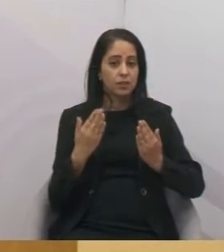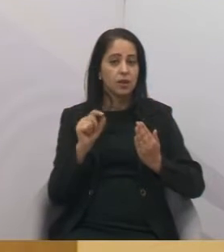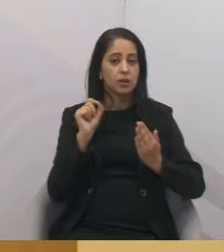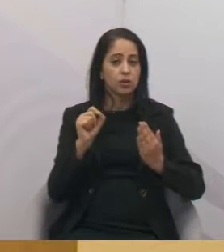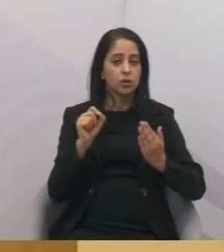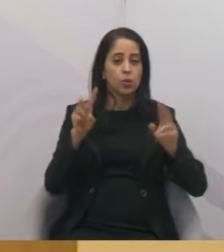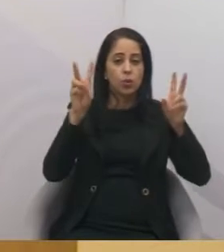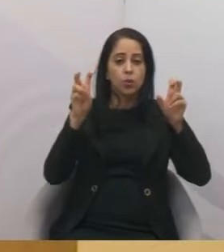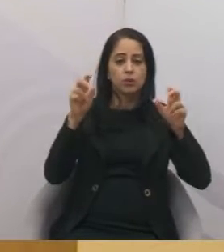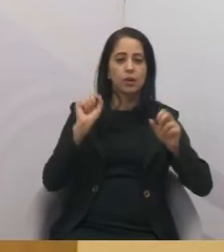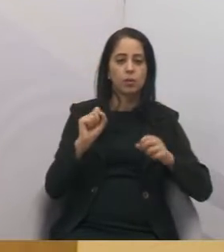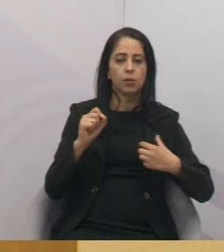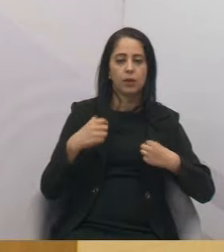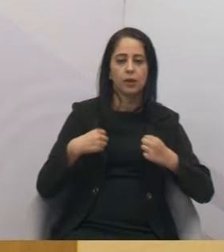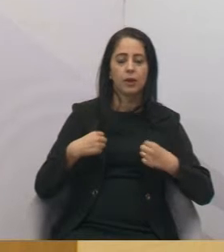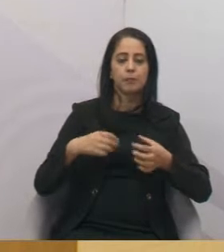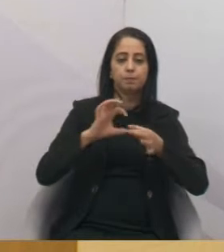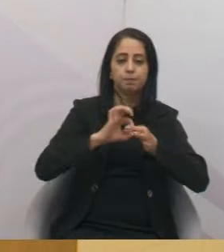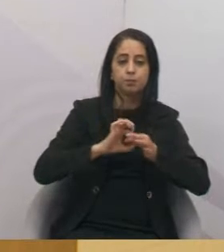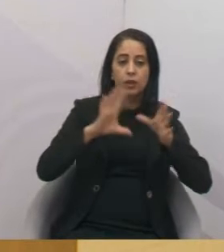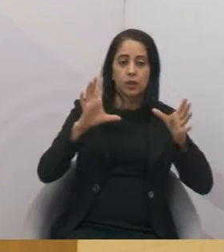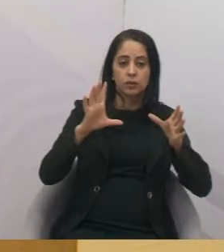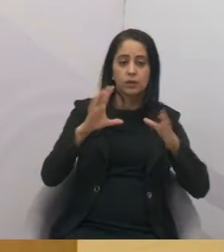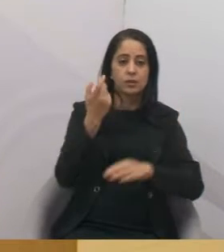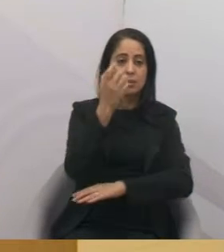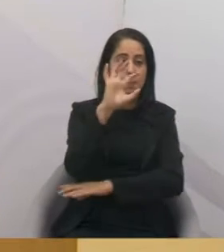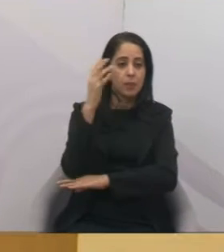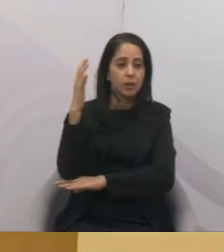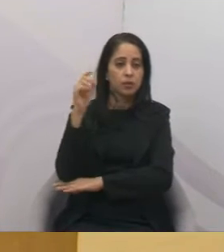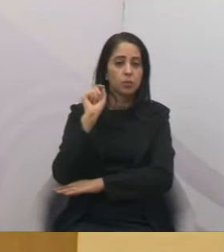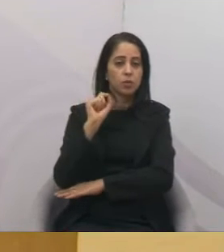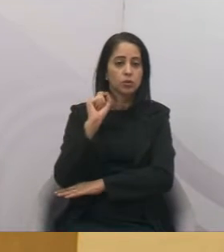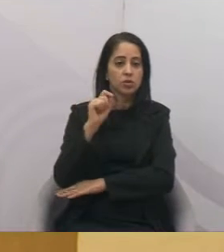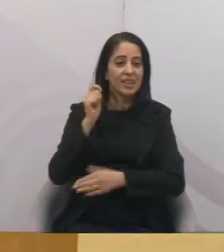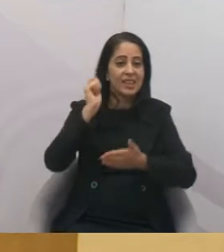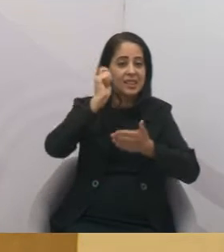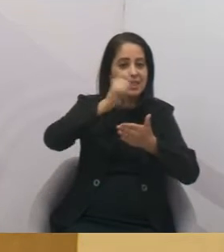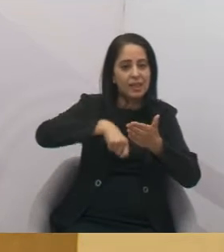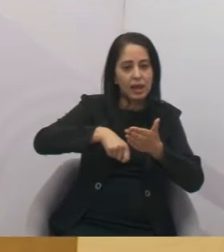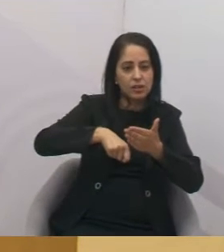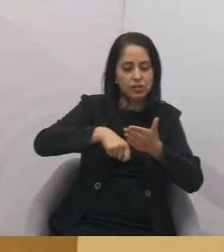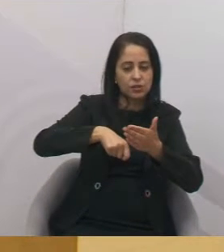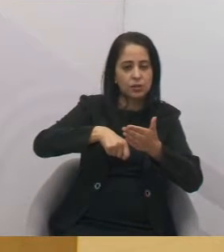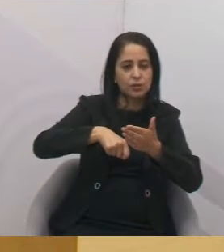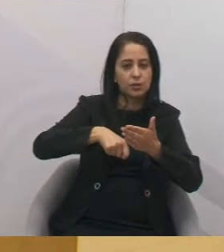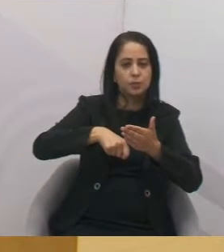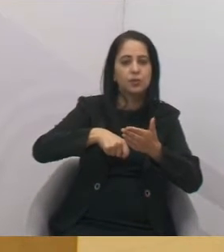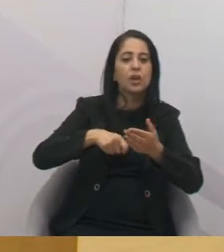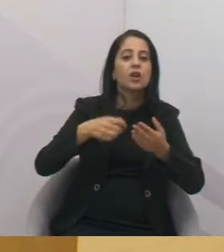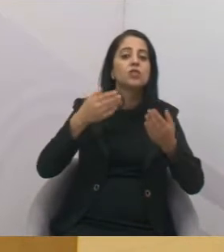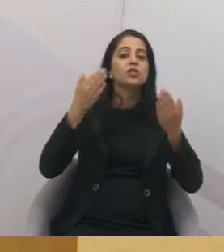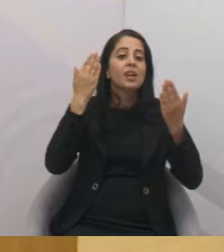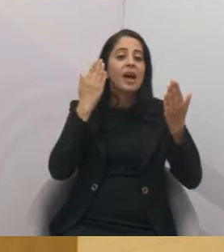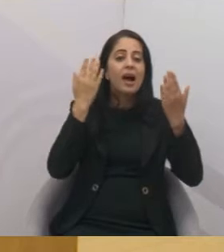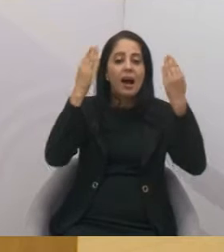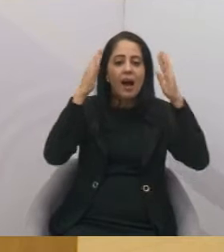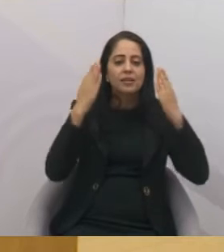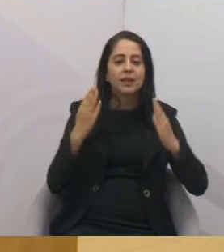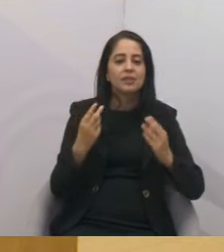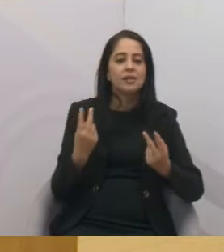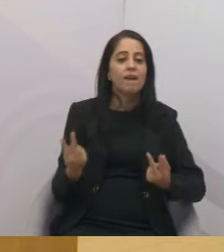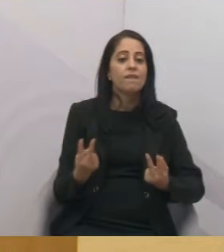dispõe sobre o licenciamento ambiental municipal, institui a taxa de análise e valores de multa